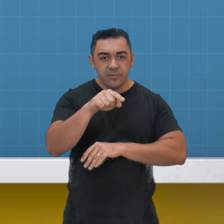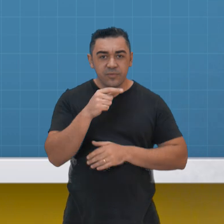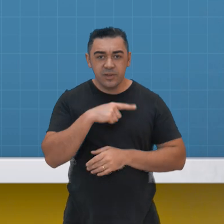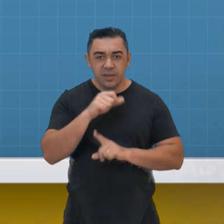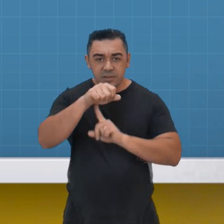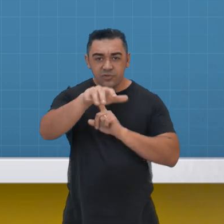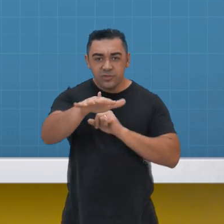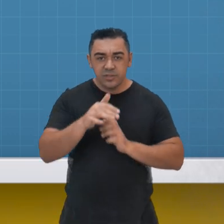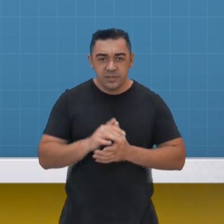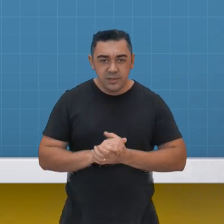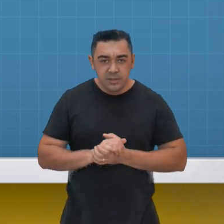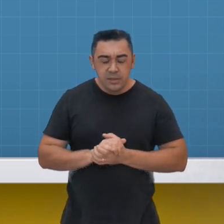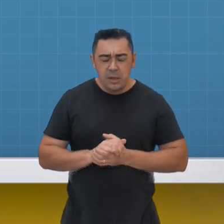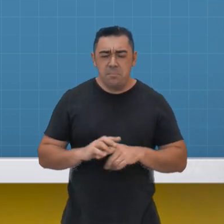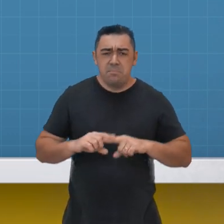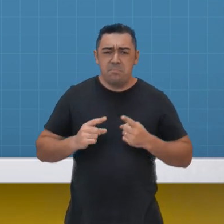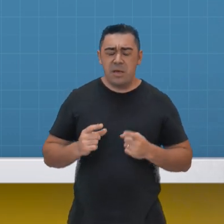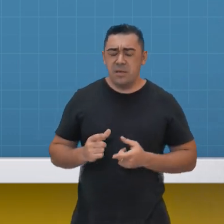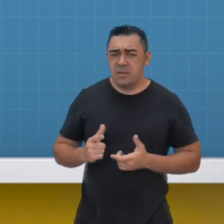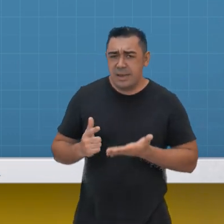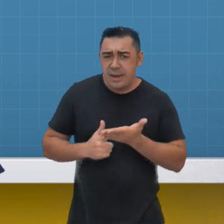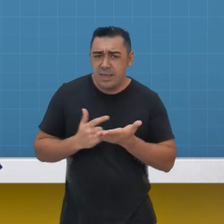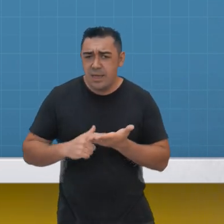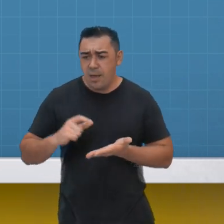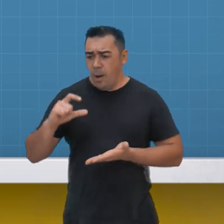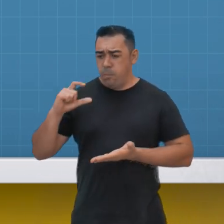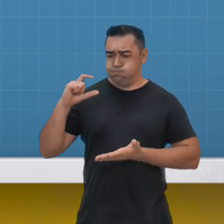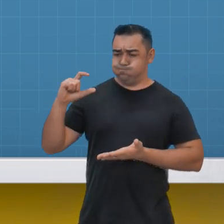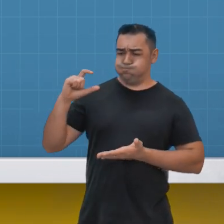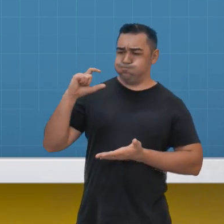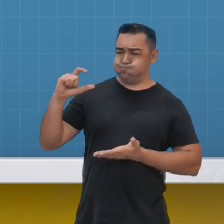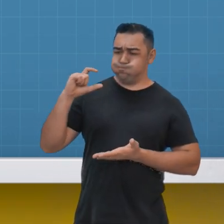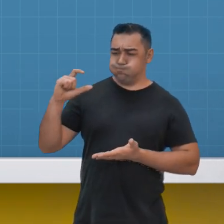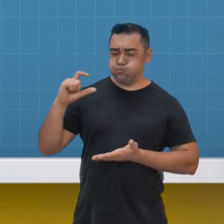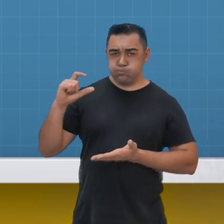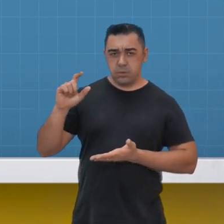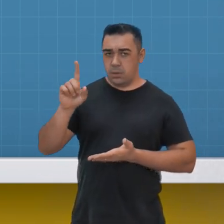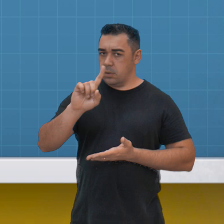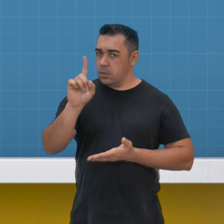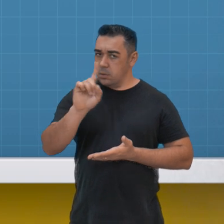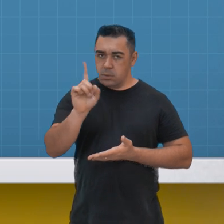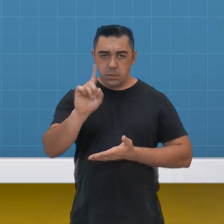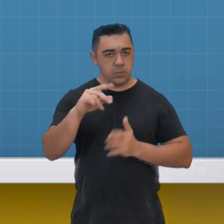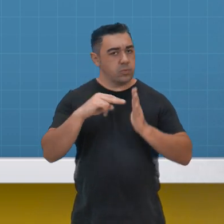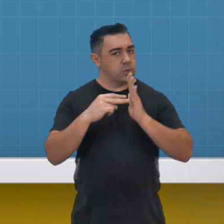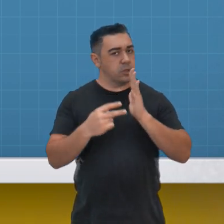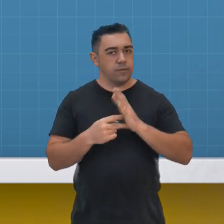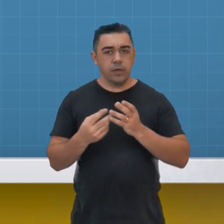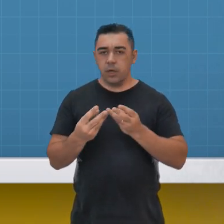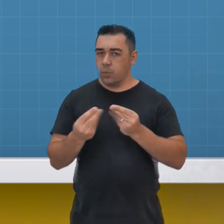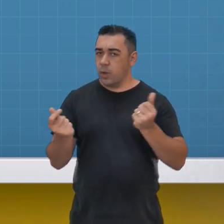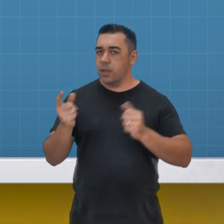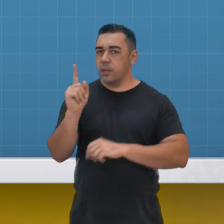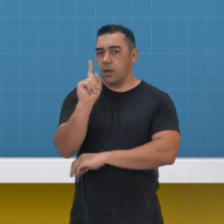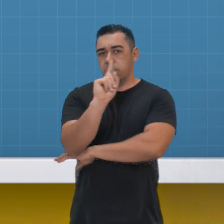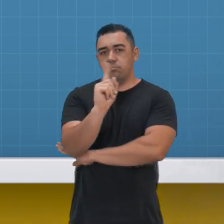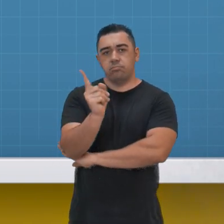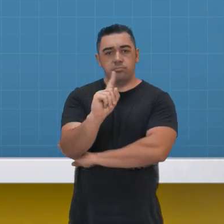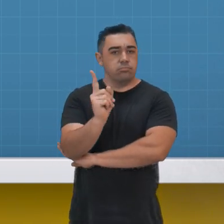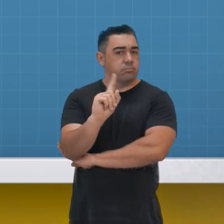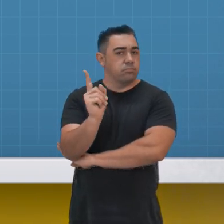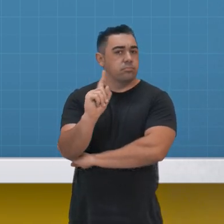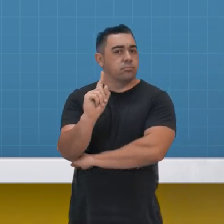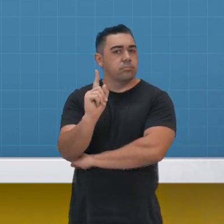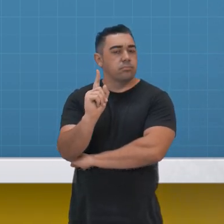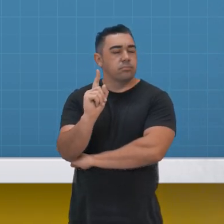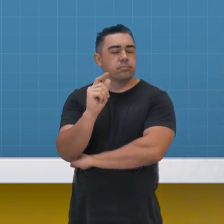é muito difícil, o livrão é muito grosso. Livrão grosso não significa boa qualidade no texto,